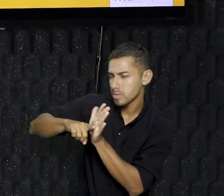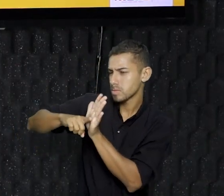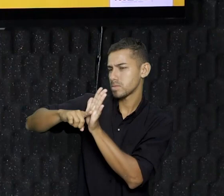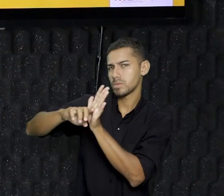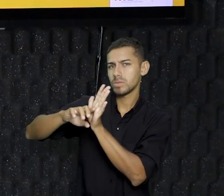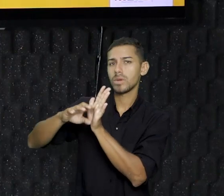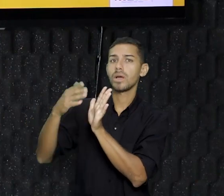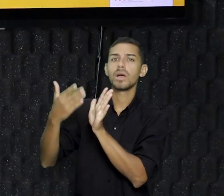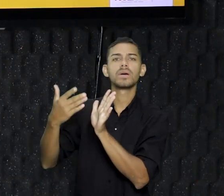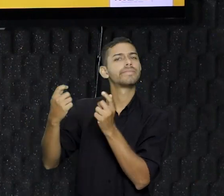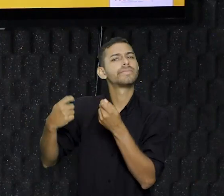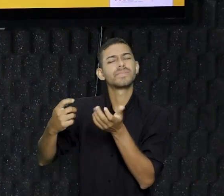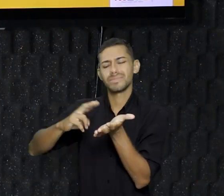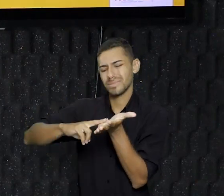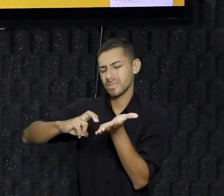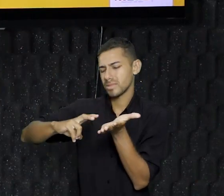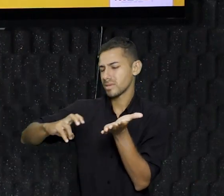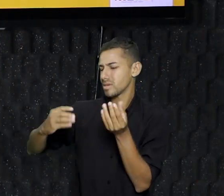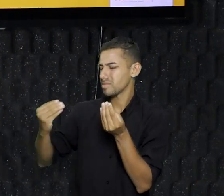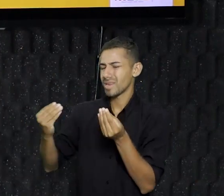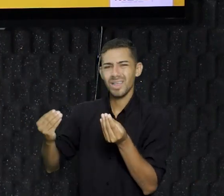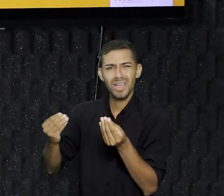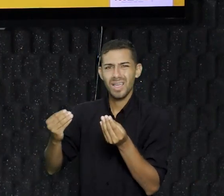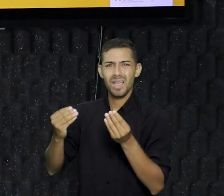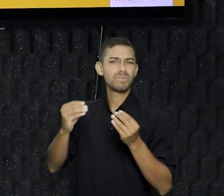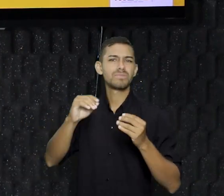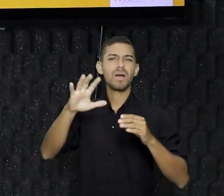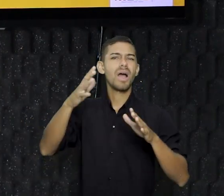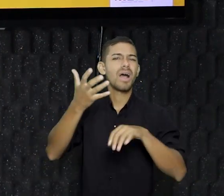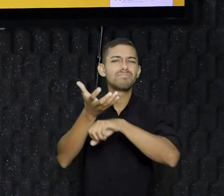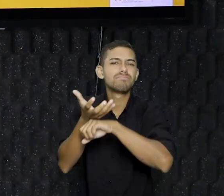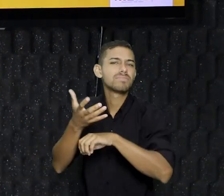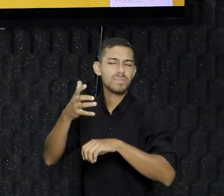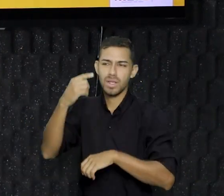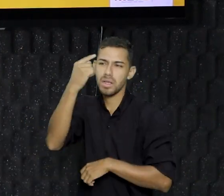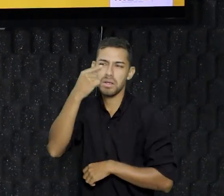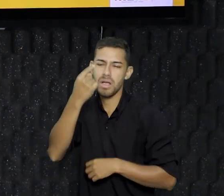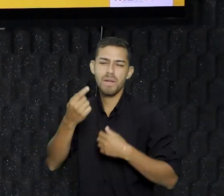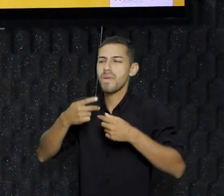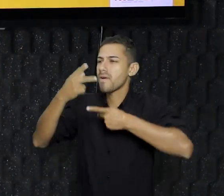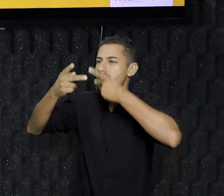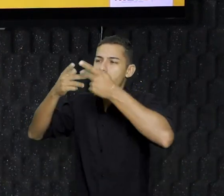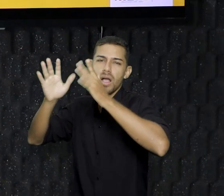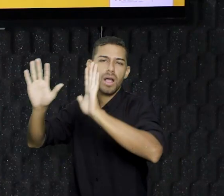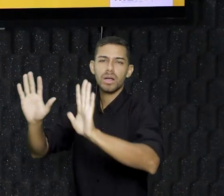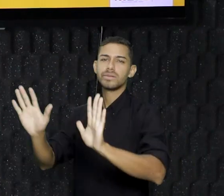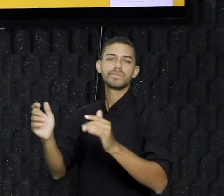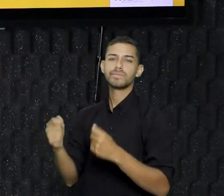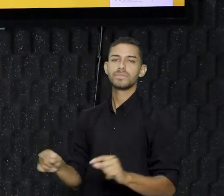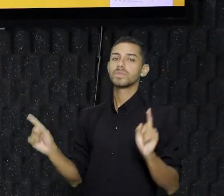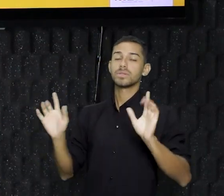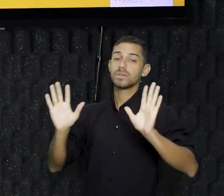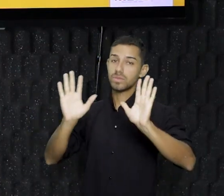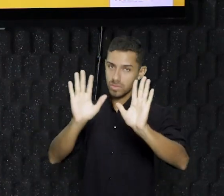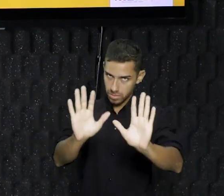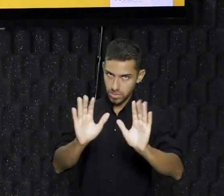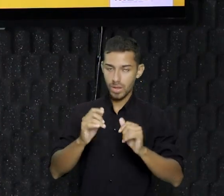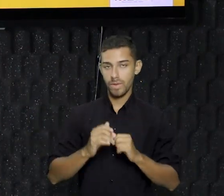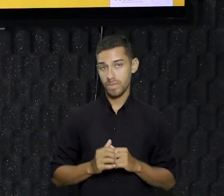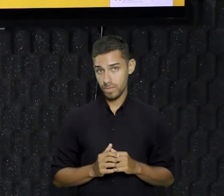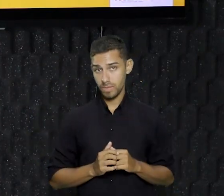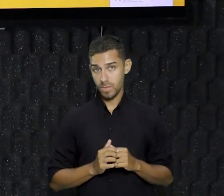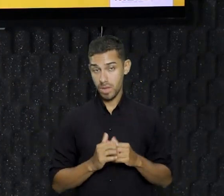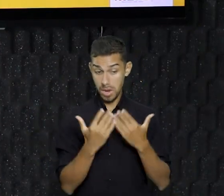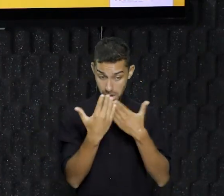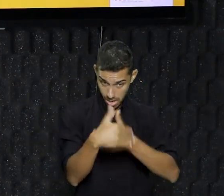por que que a gente precisa ter domínio do vocabulário eu não vou ficar falando espanhol por aí isso Vai facilitar você a fazer as suas